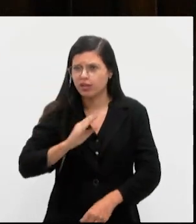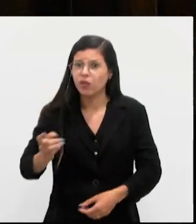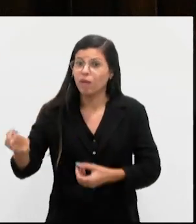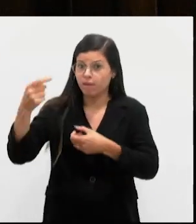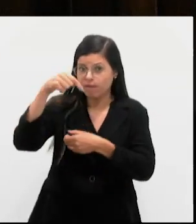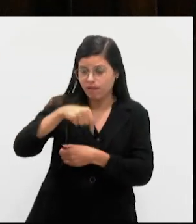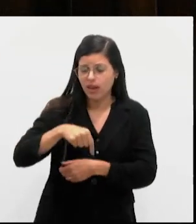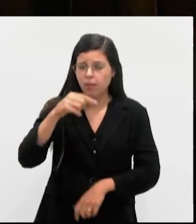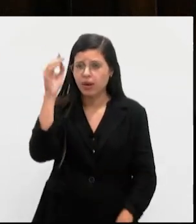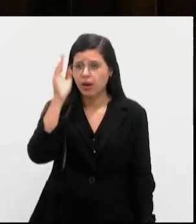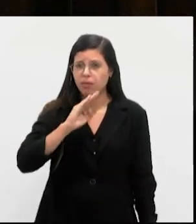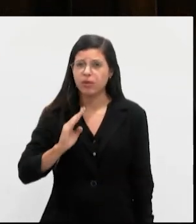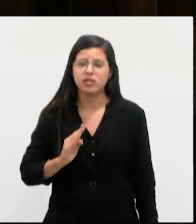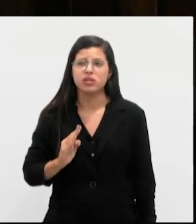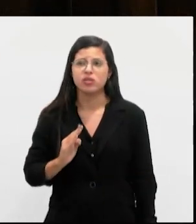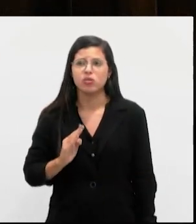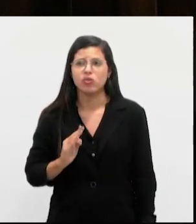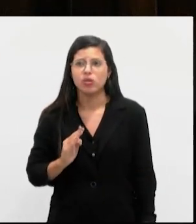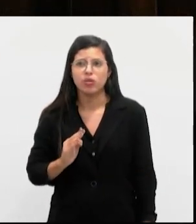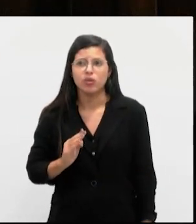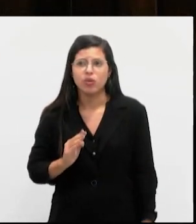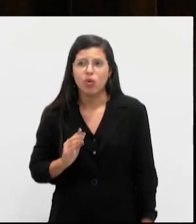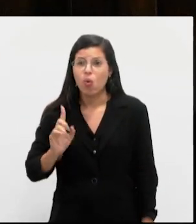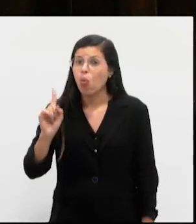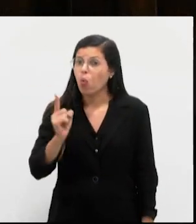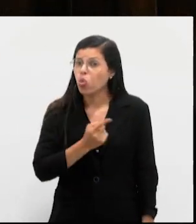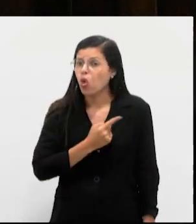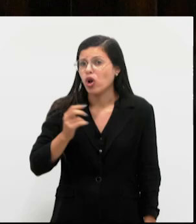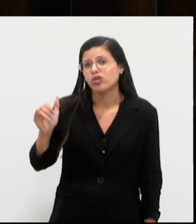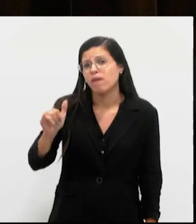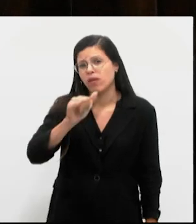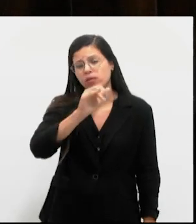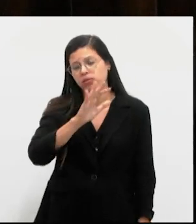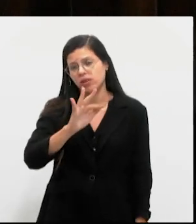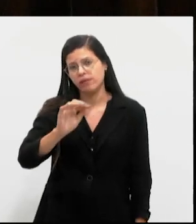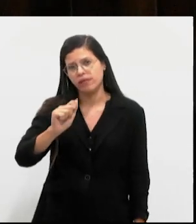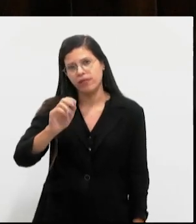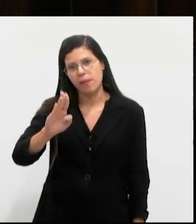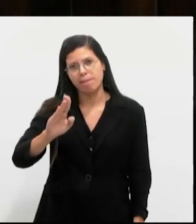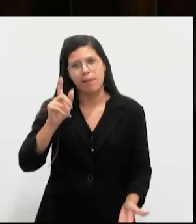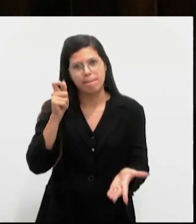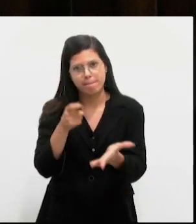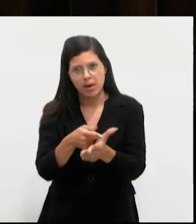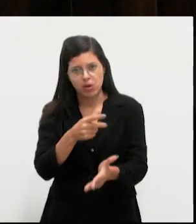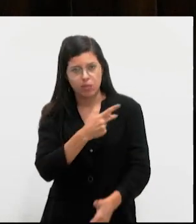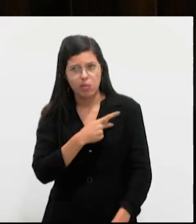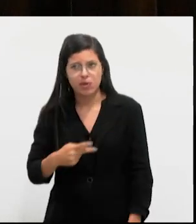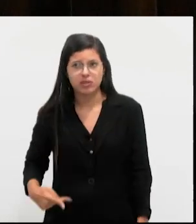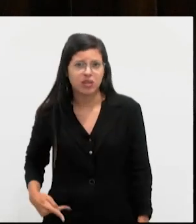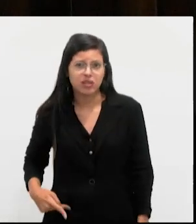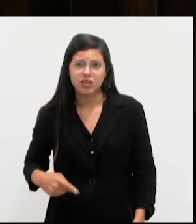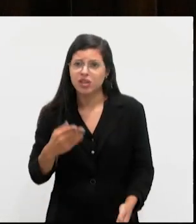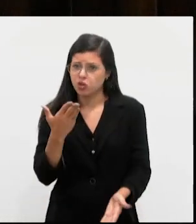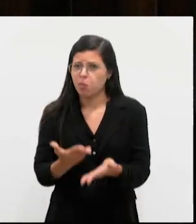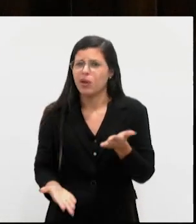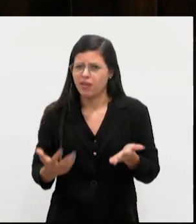Brasil, com o nosso avião da FAB, pago por ele. Eles perderam a vergonha,